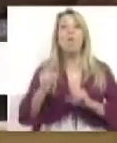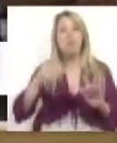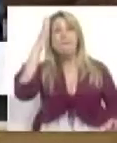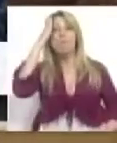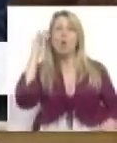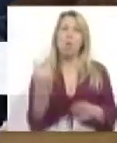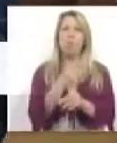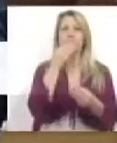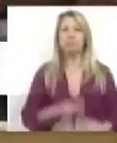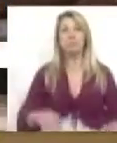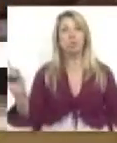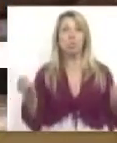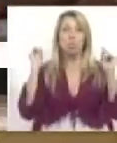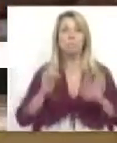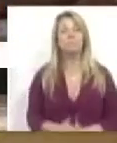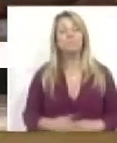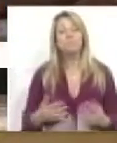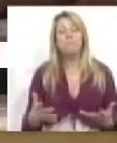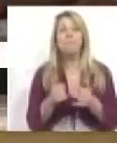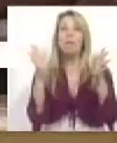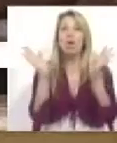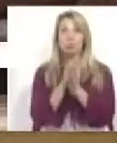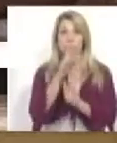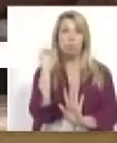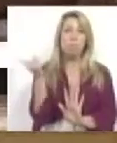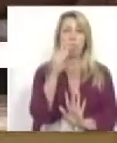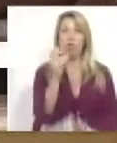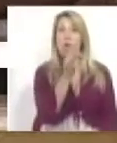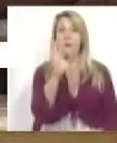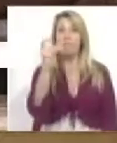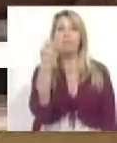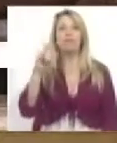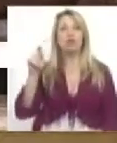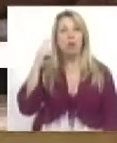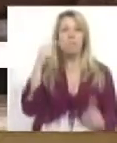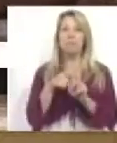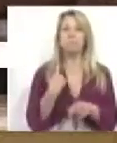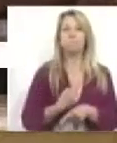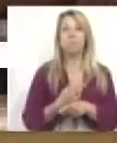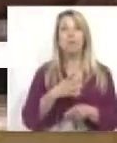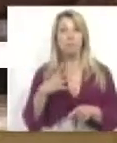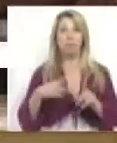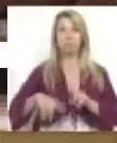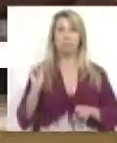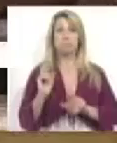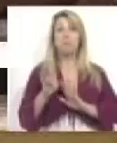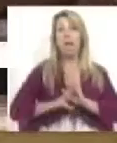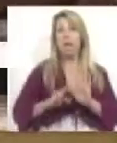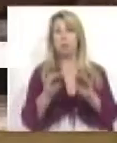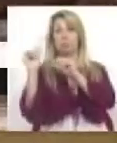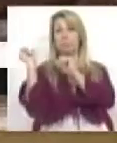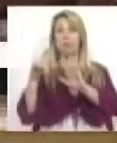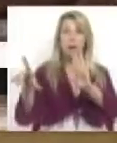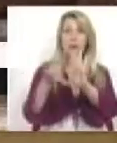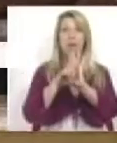moral ou o que é imoral. Todos os que procuram um offshore querem o mesmo, querem fugir às regras e às leis